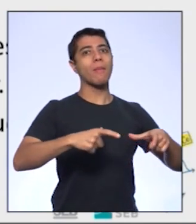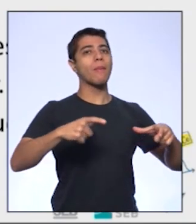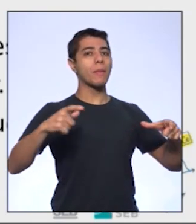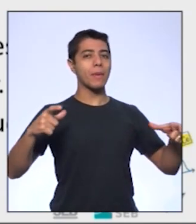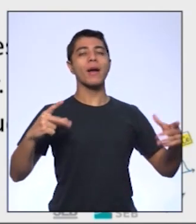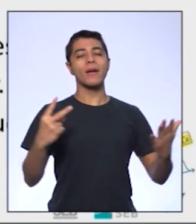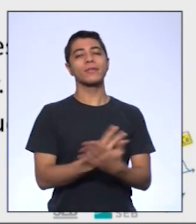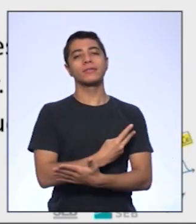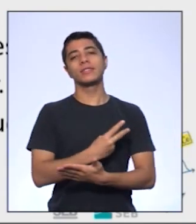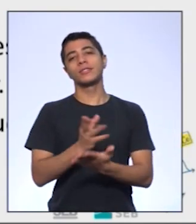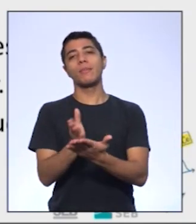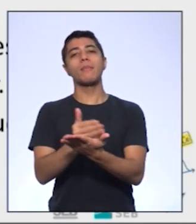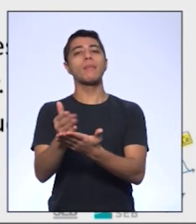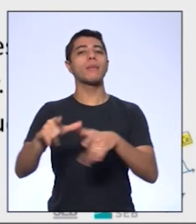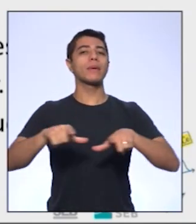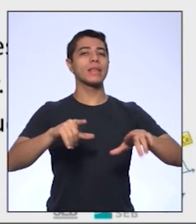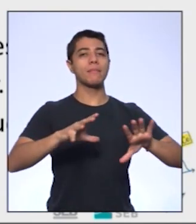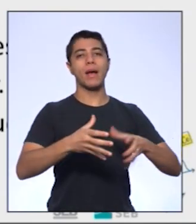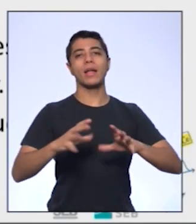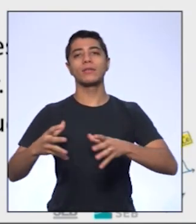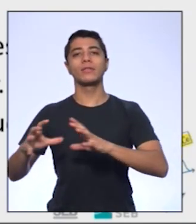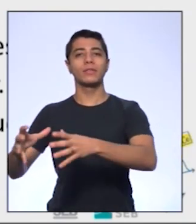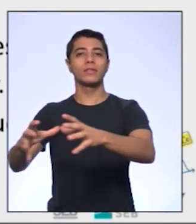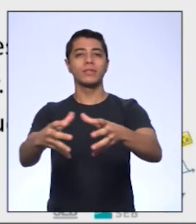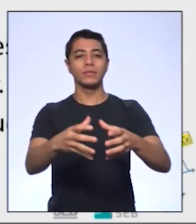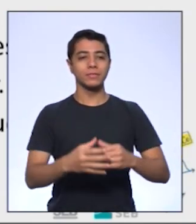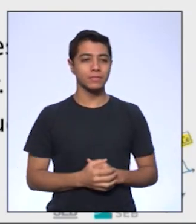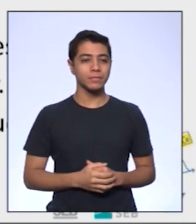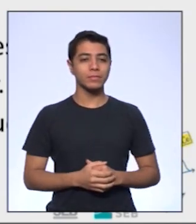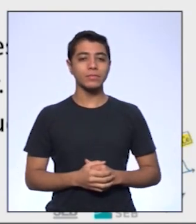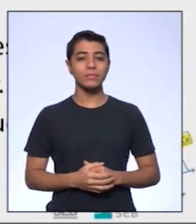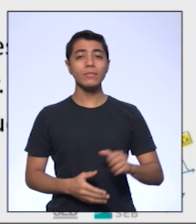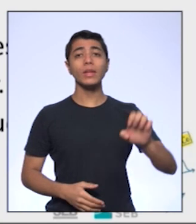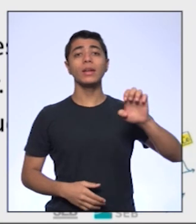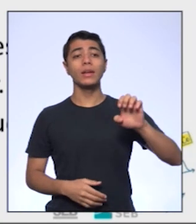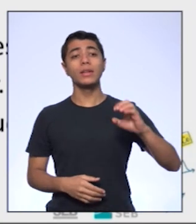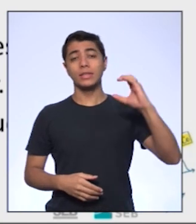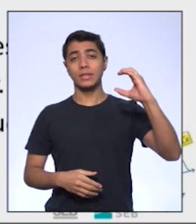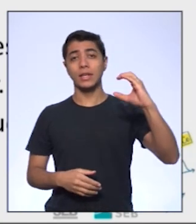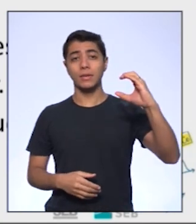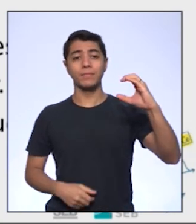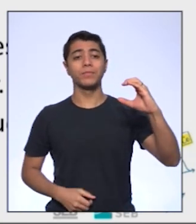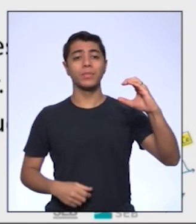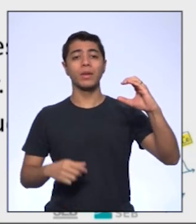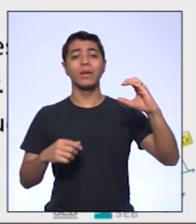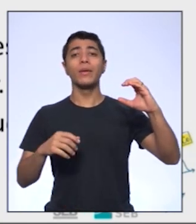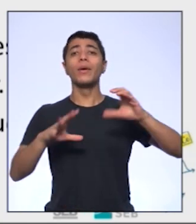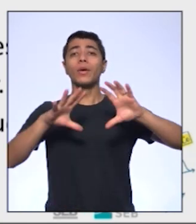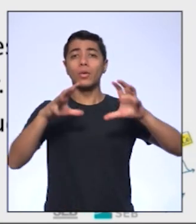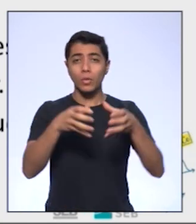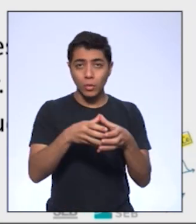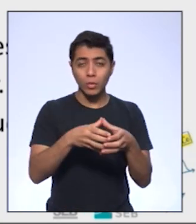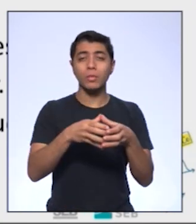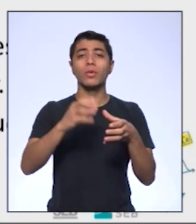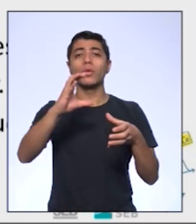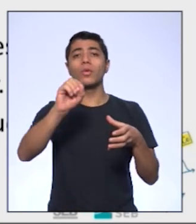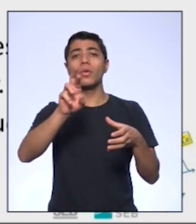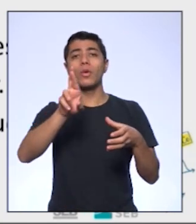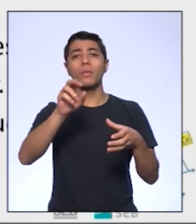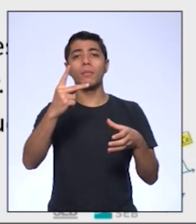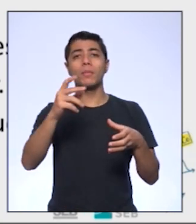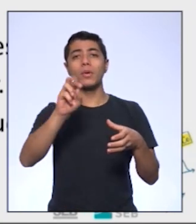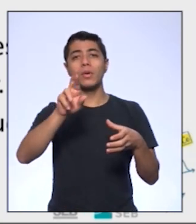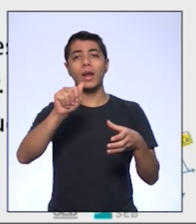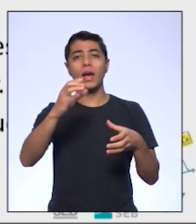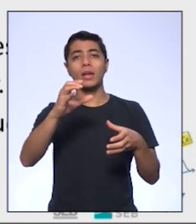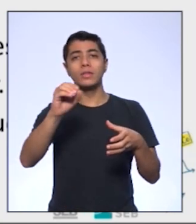Importância organizacional das corporações de ofício. Galera, as corporações de ofício têm realmente uma importância muito grande, mas não é disso que o texto está falando, né? O